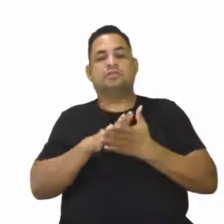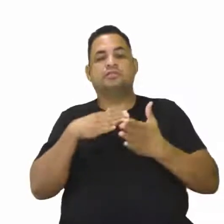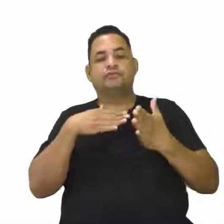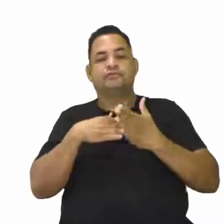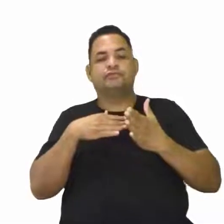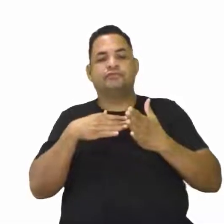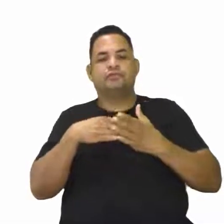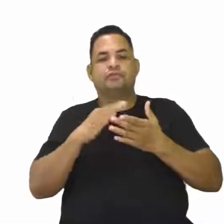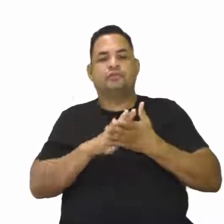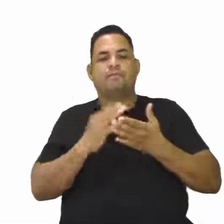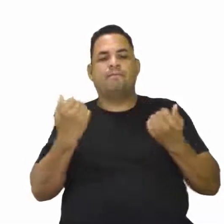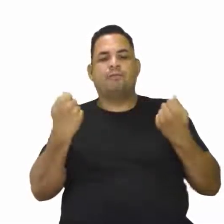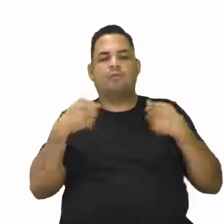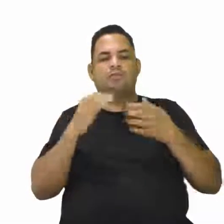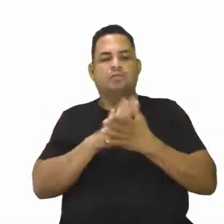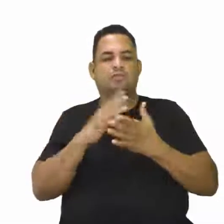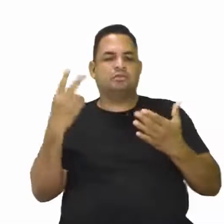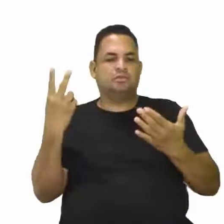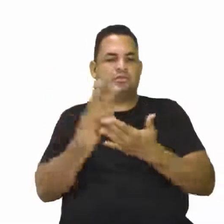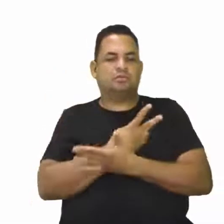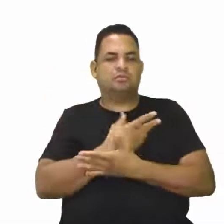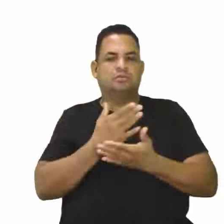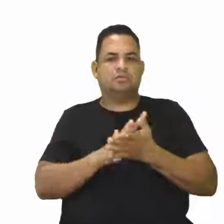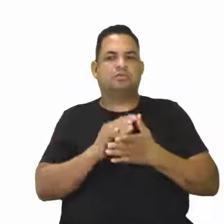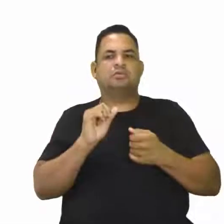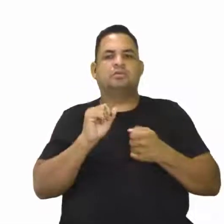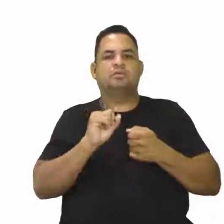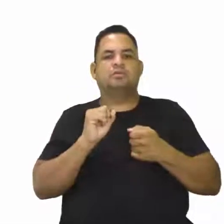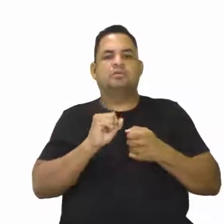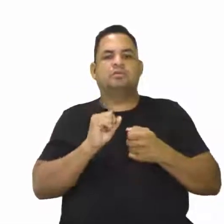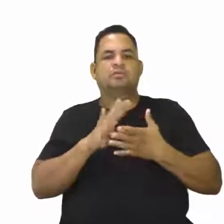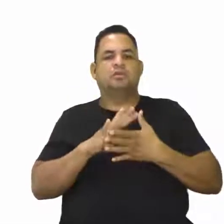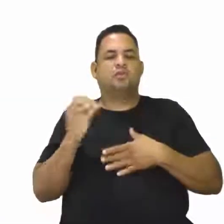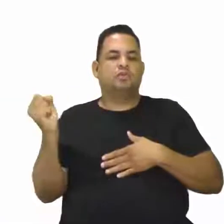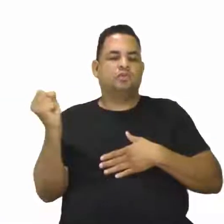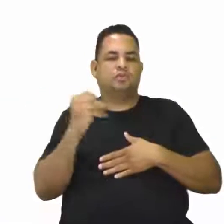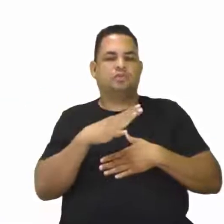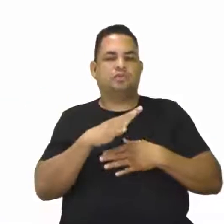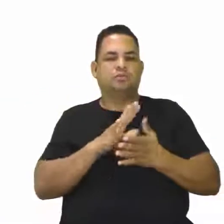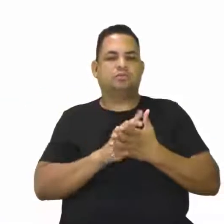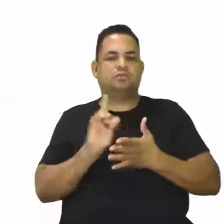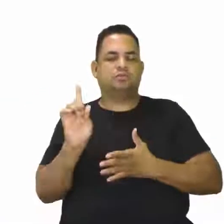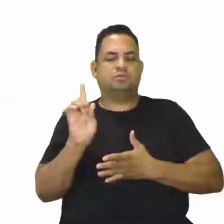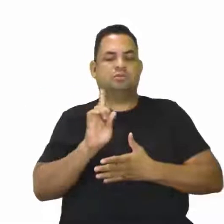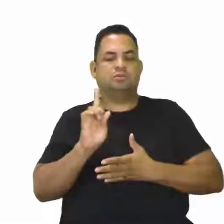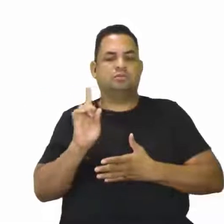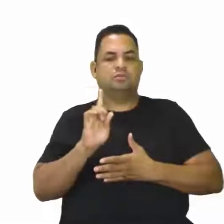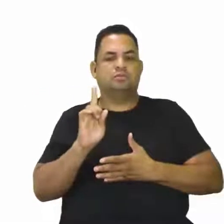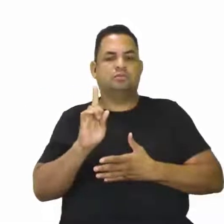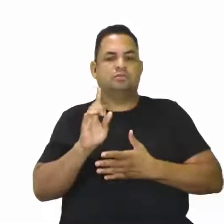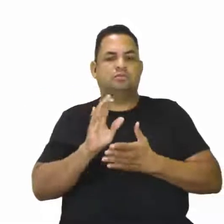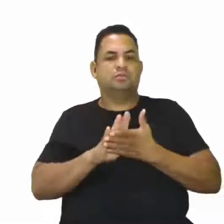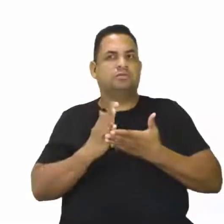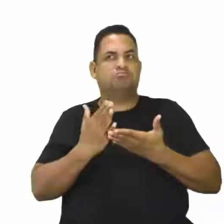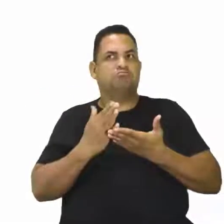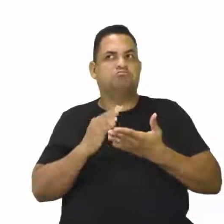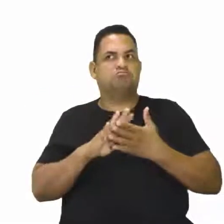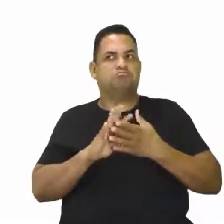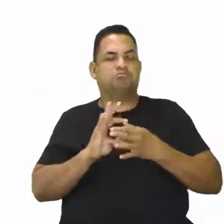obstáculo que pode acontecer, que pode fazer com que o jovem não o impeça,